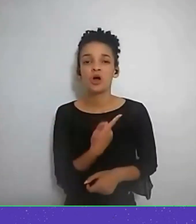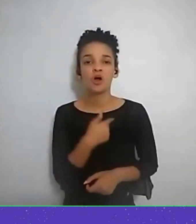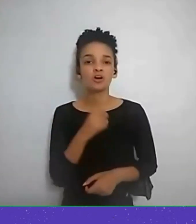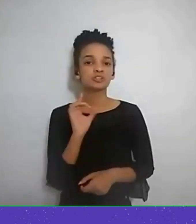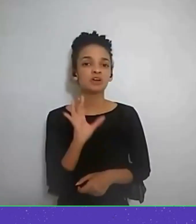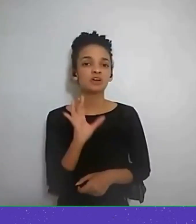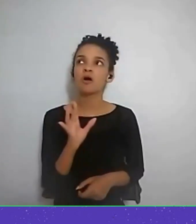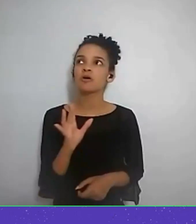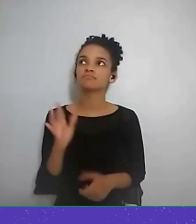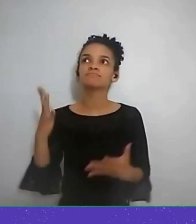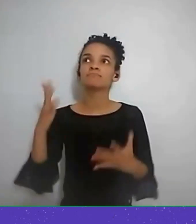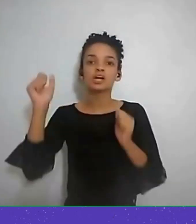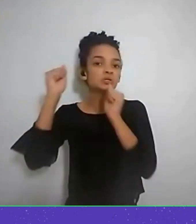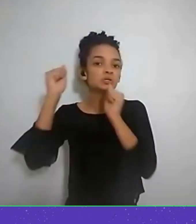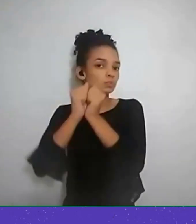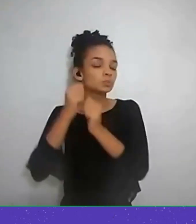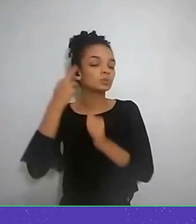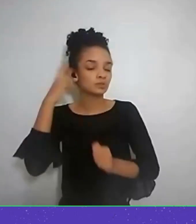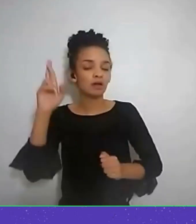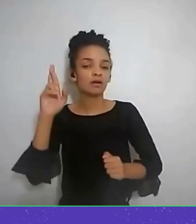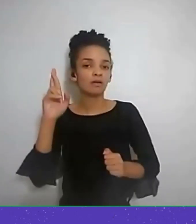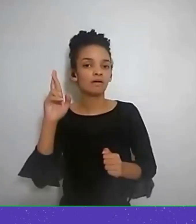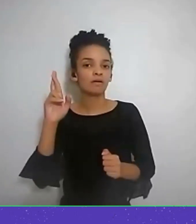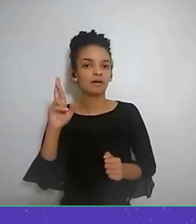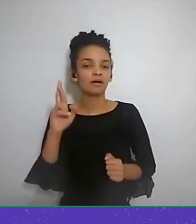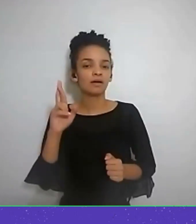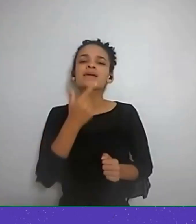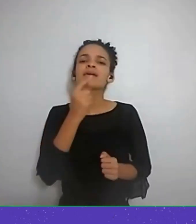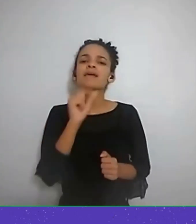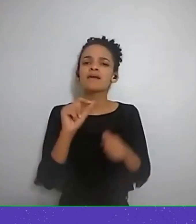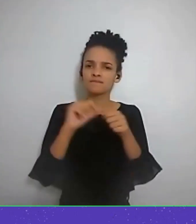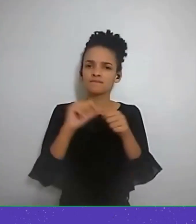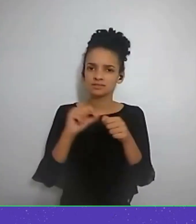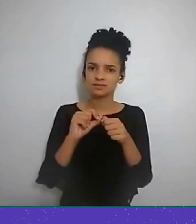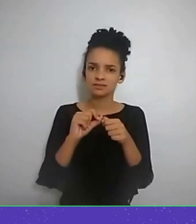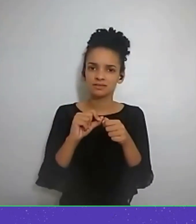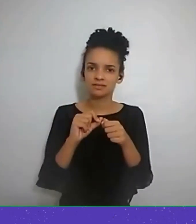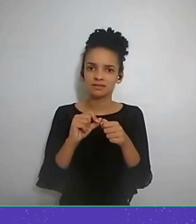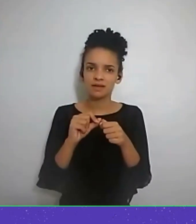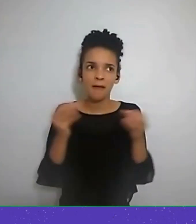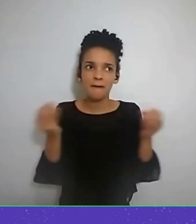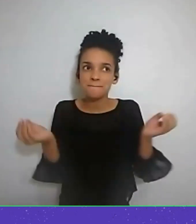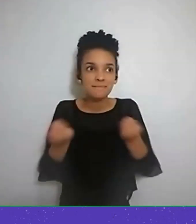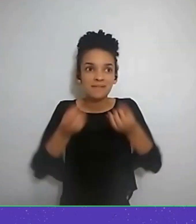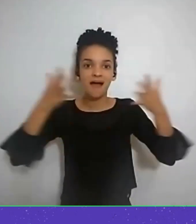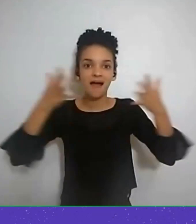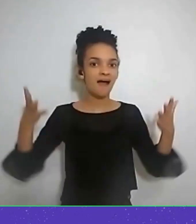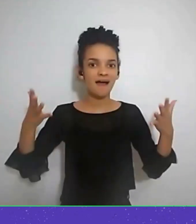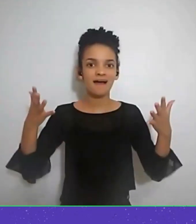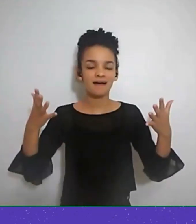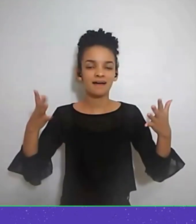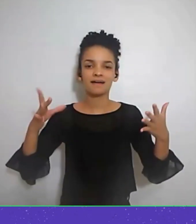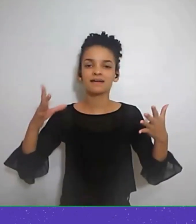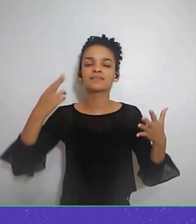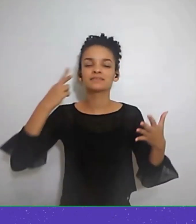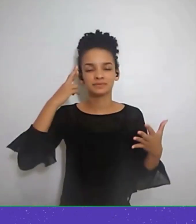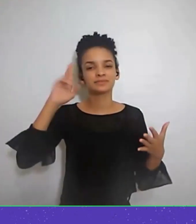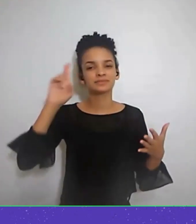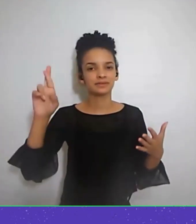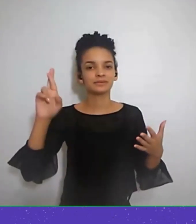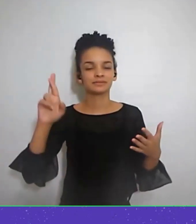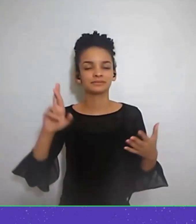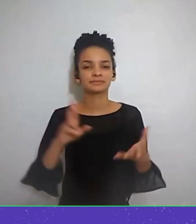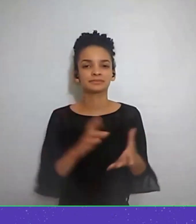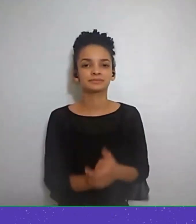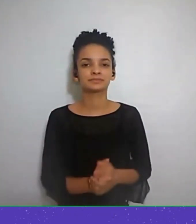E quem fez todo o trabalho miraculoso é o Senhor. E nós trabalhamos